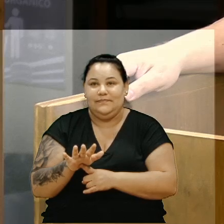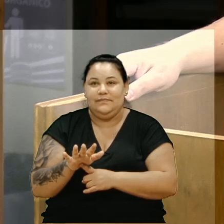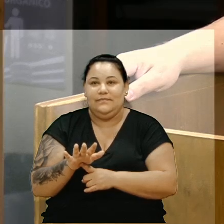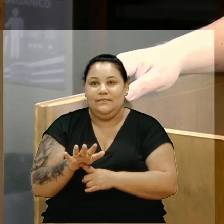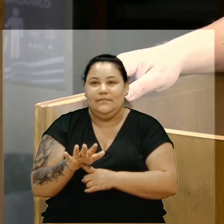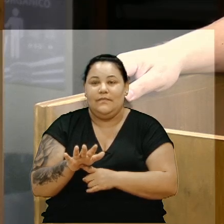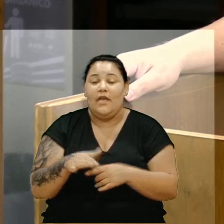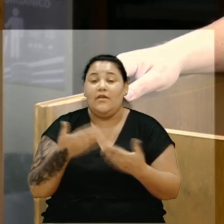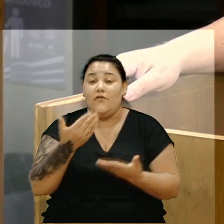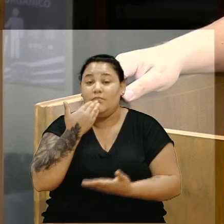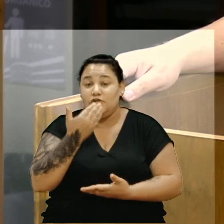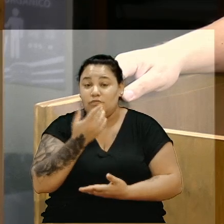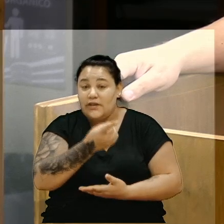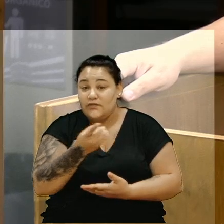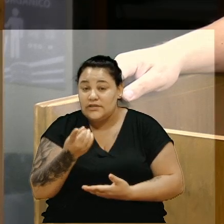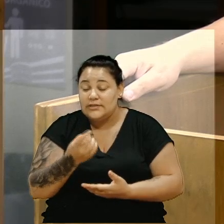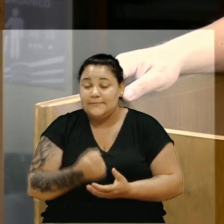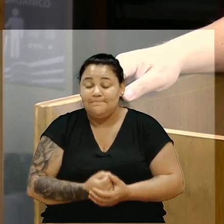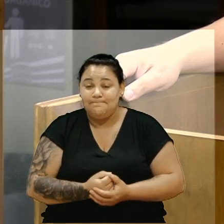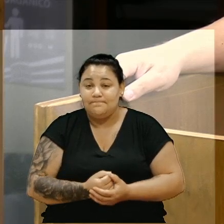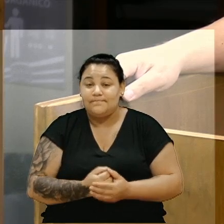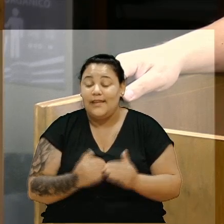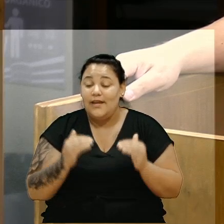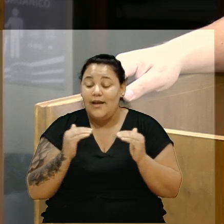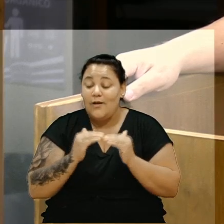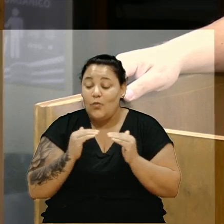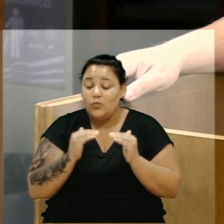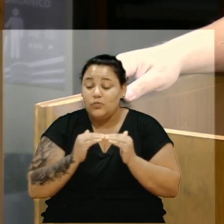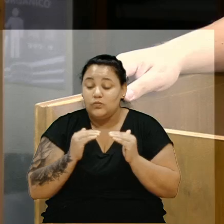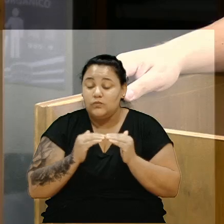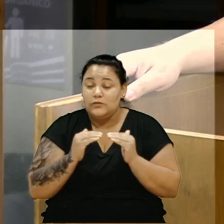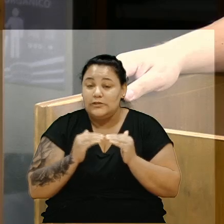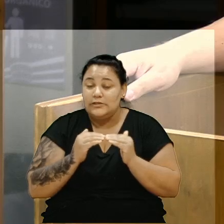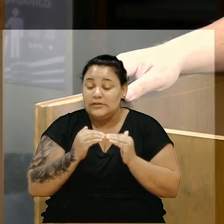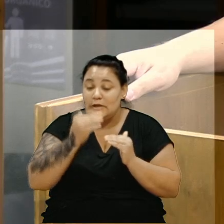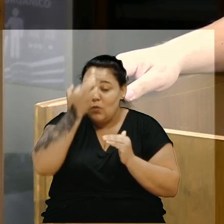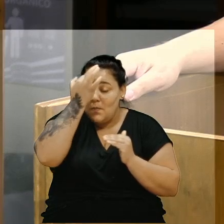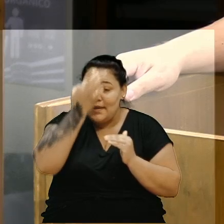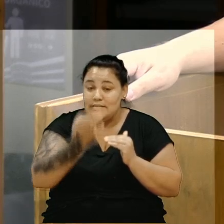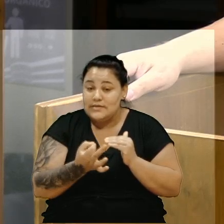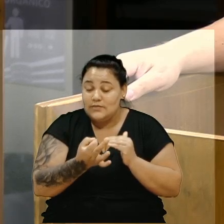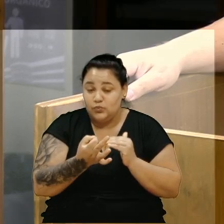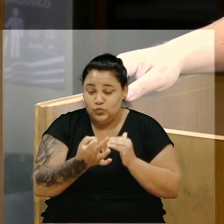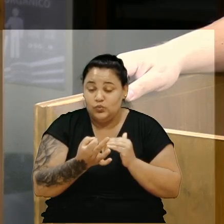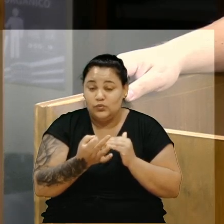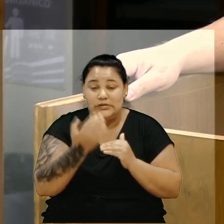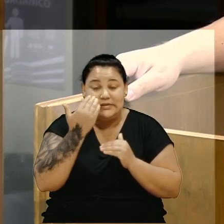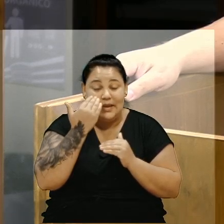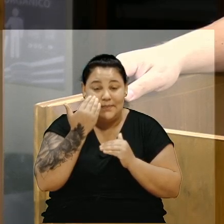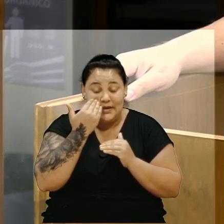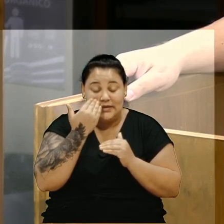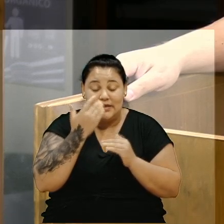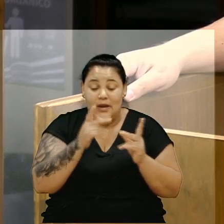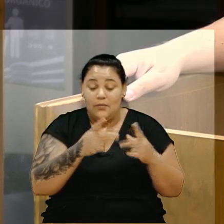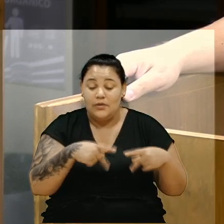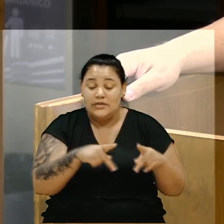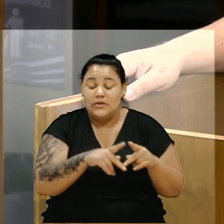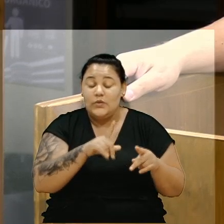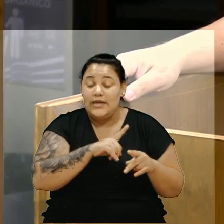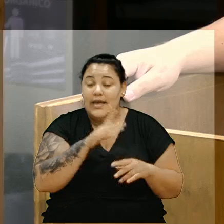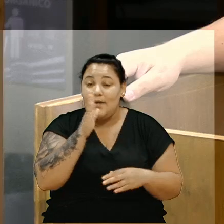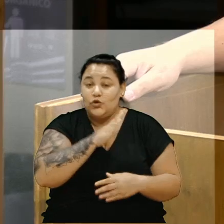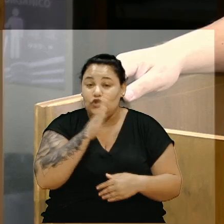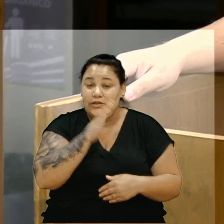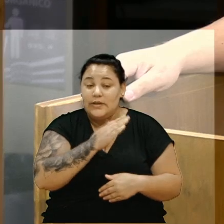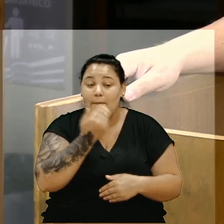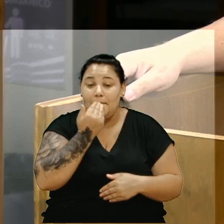E aí eu peço para vocês a coerência de que, por mais que a população tenha, sim, a sua urgência, a sua